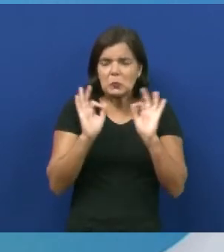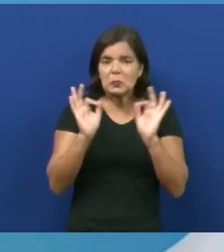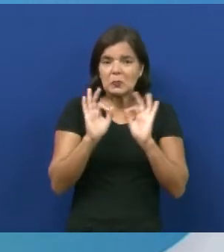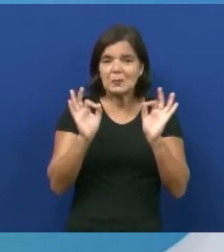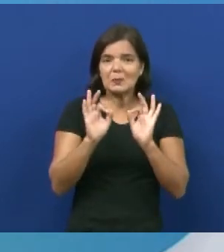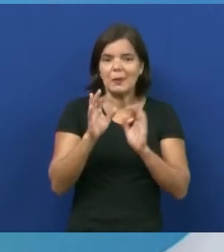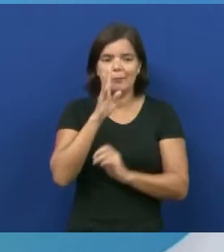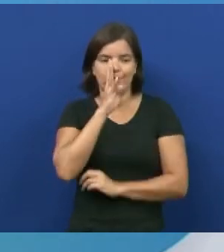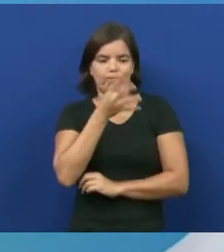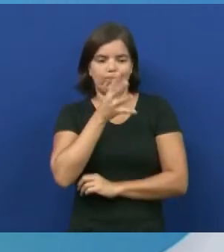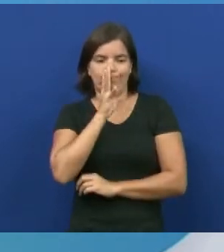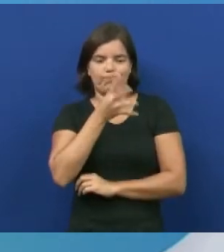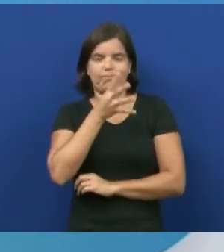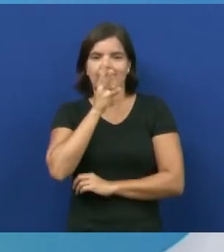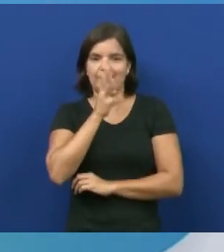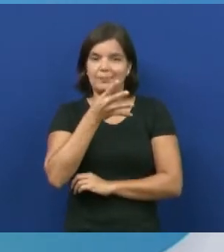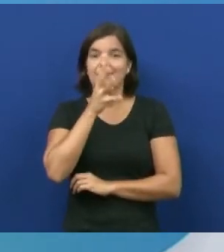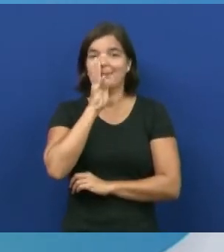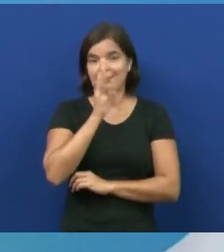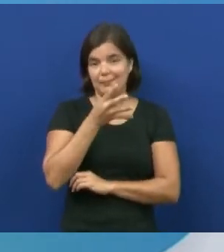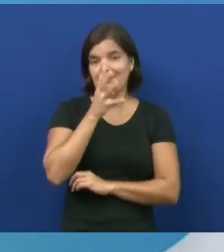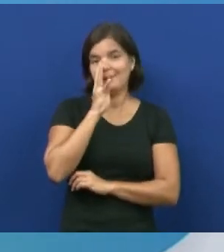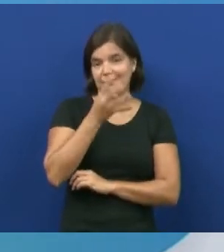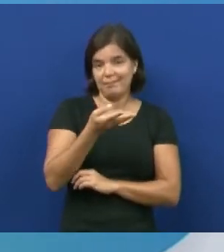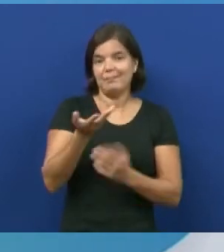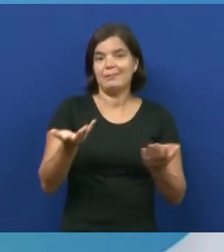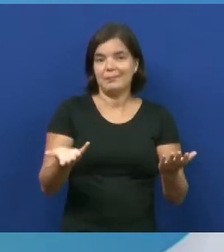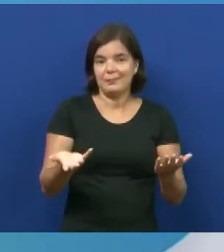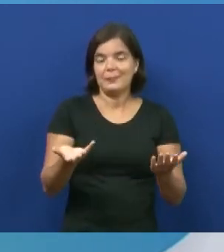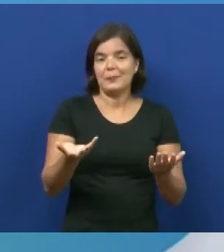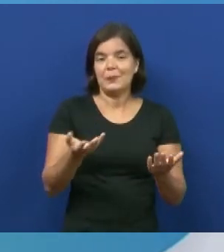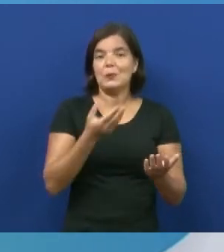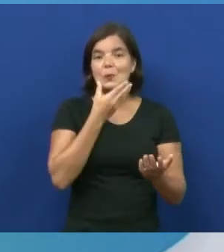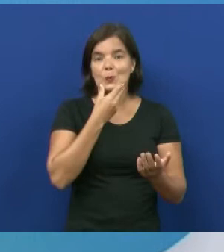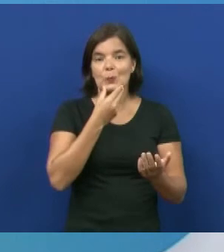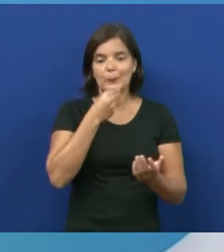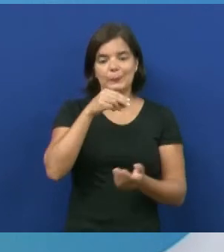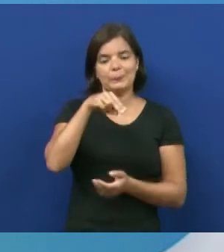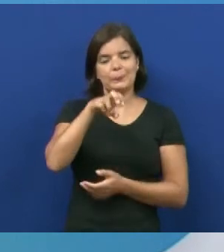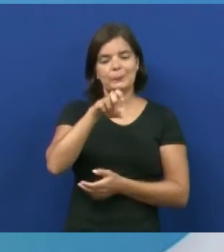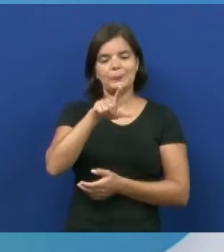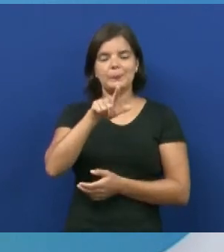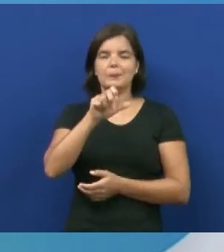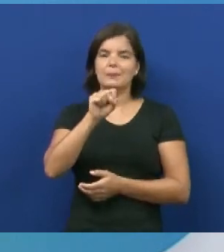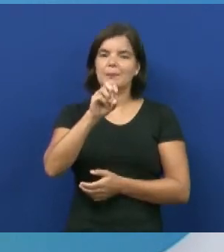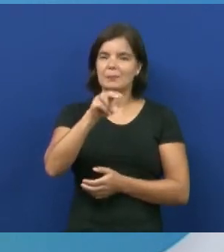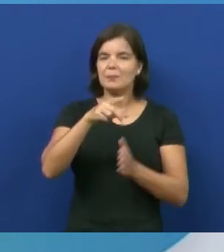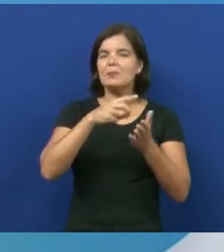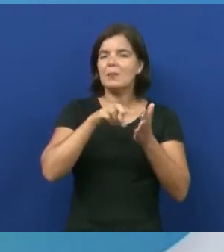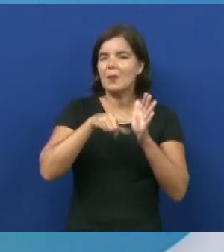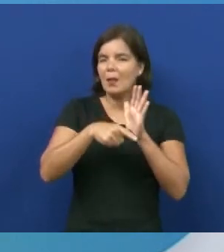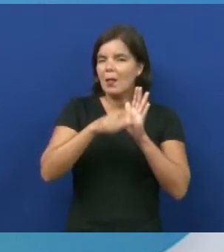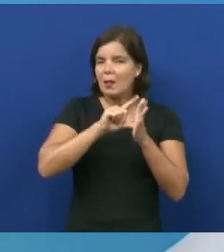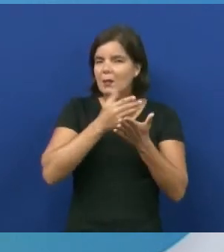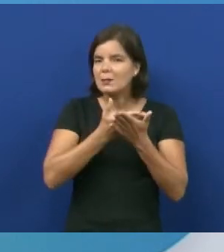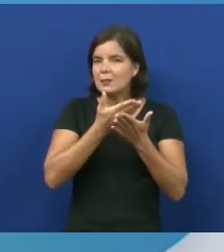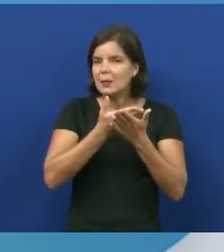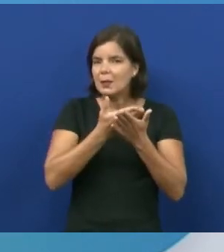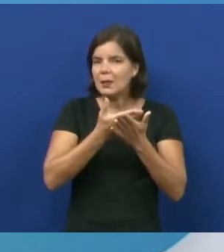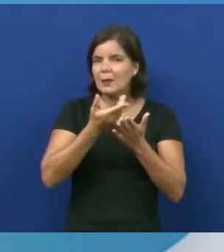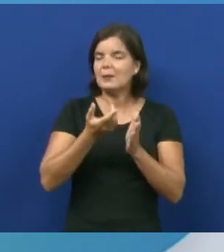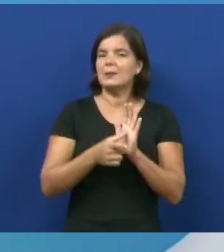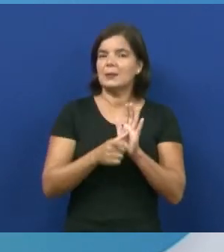E a crítica cai em cima do espetáculo de Nelson Rodrigues. Lembram que na aula anterior a gente estava falando,